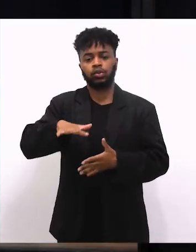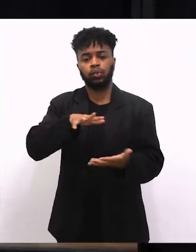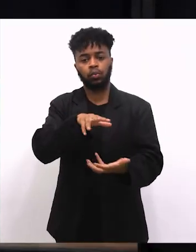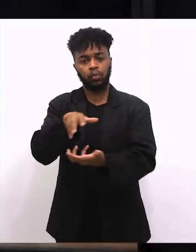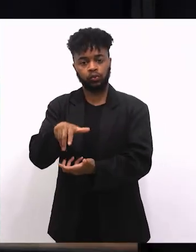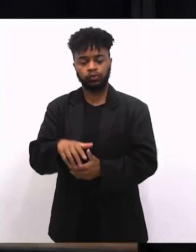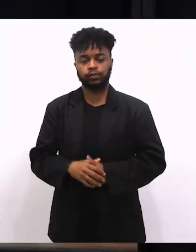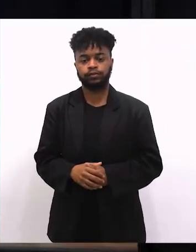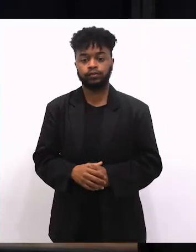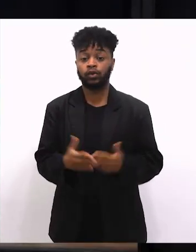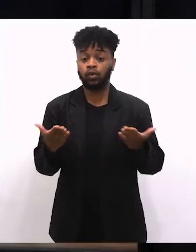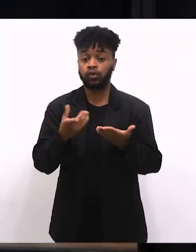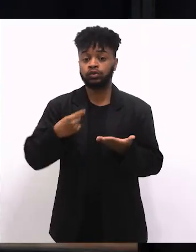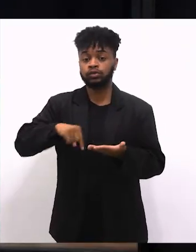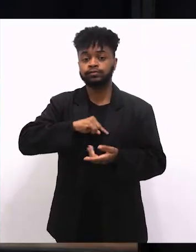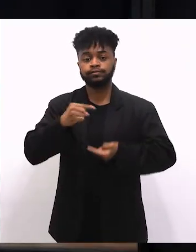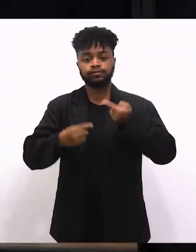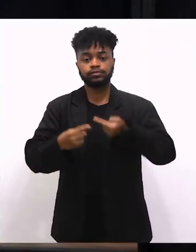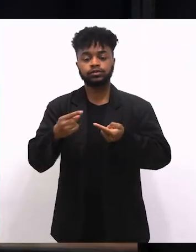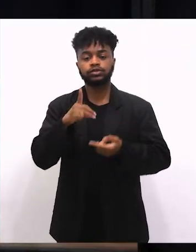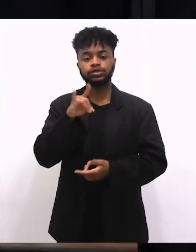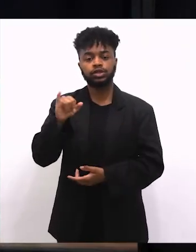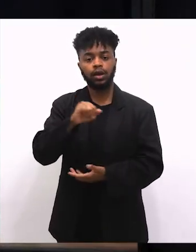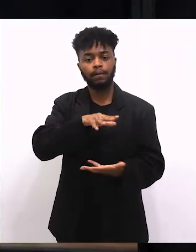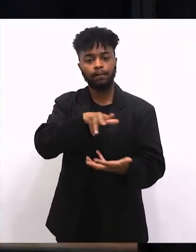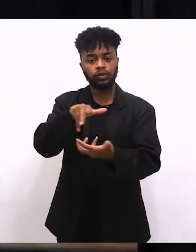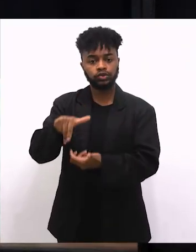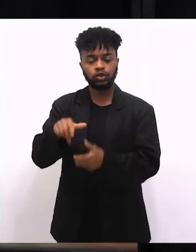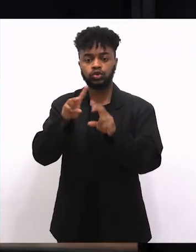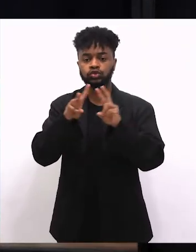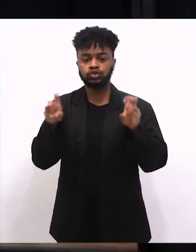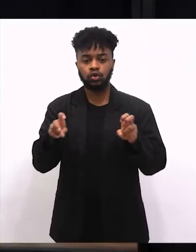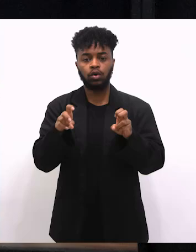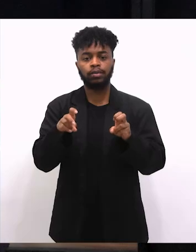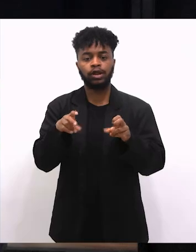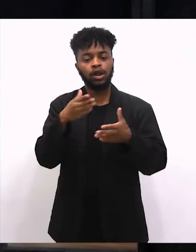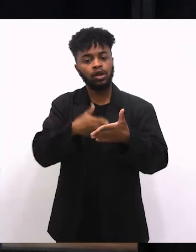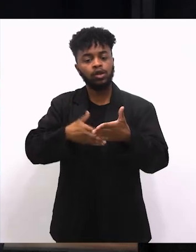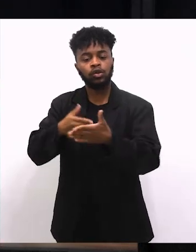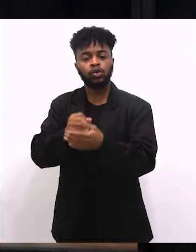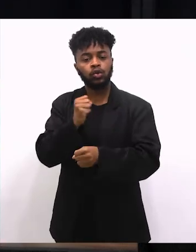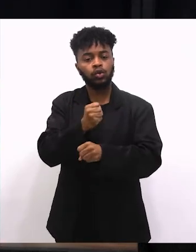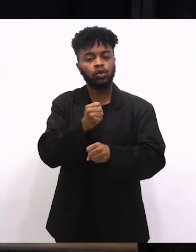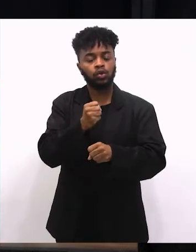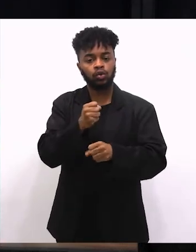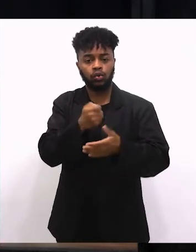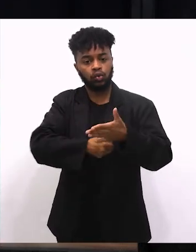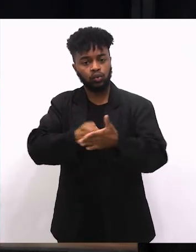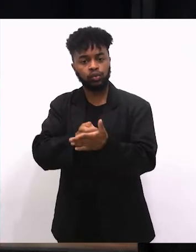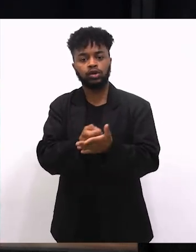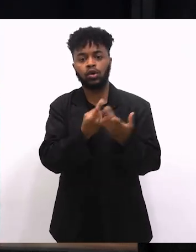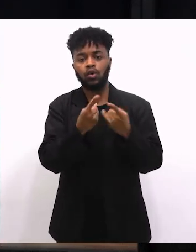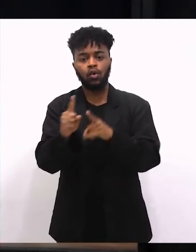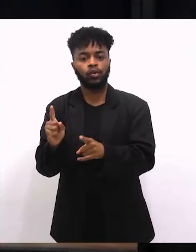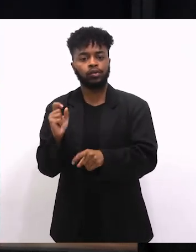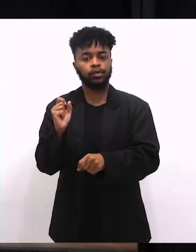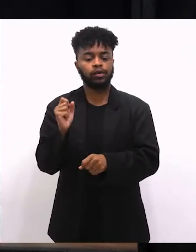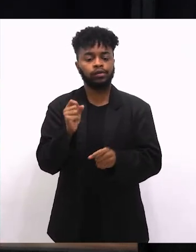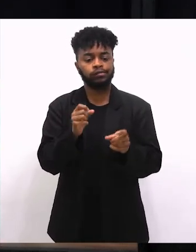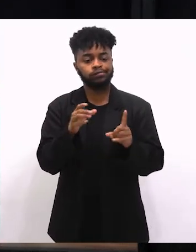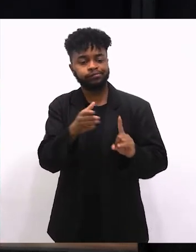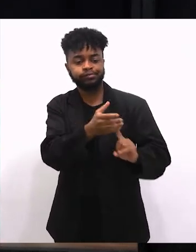internacional. E hoje nós estamos tratando do Dia Mundial sobre o enfrentamento ao tráfico de pessoas. Essa que